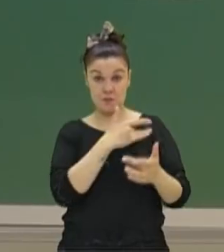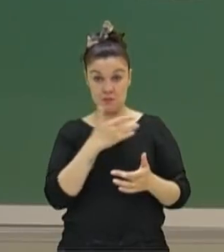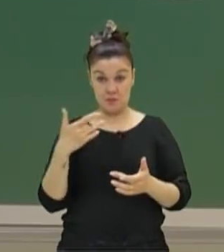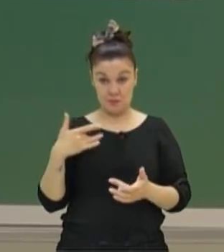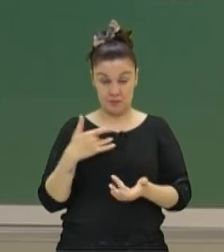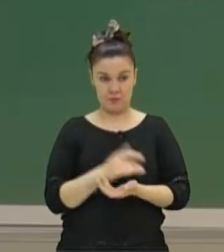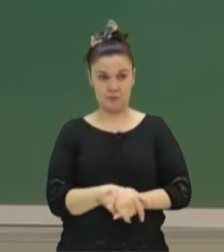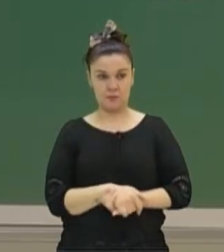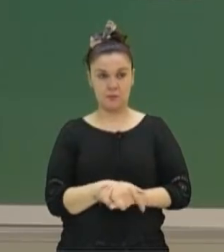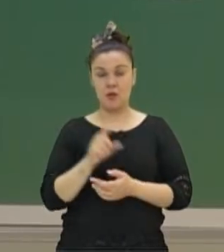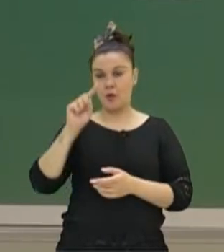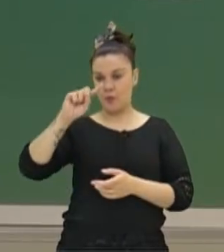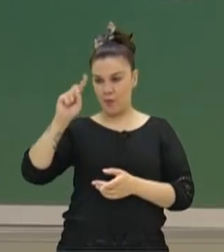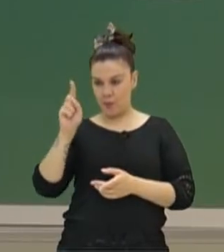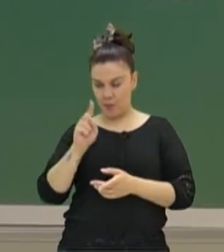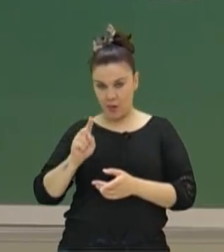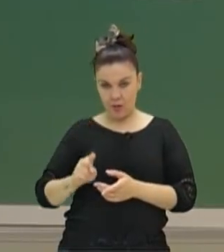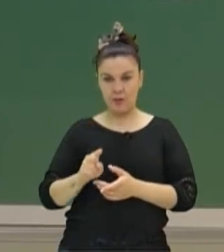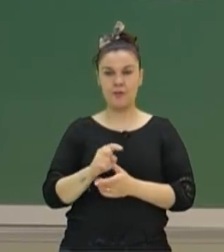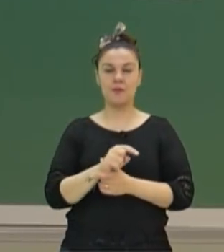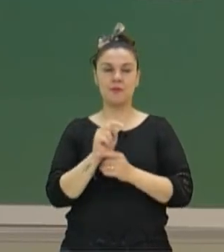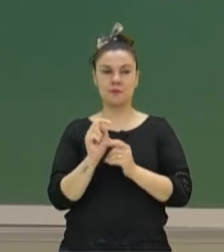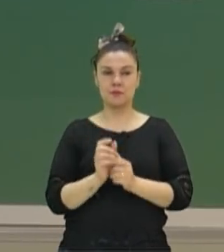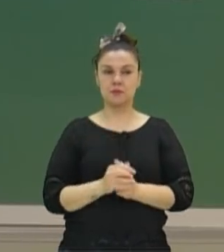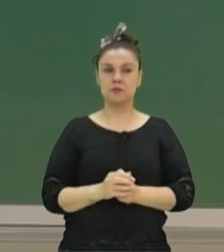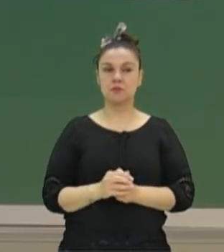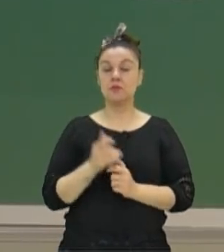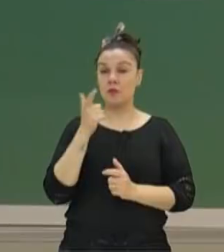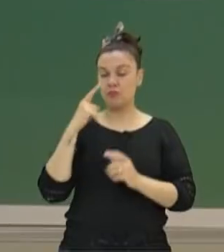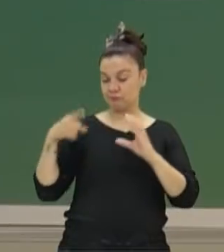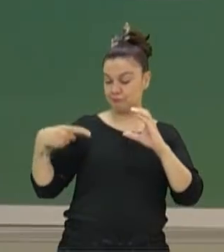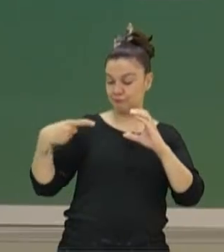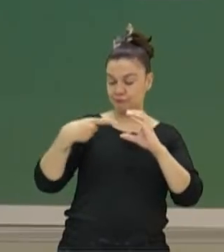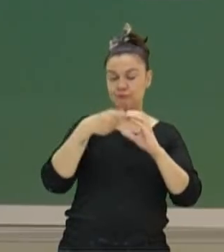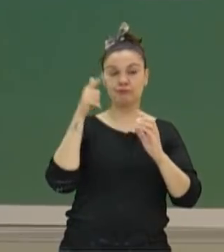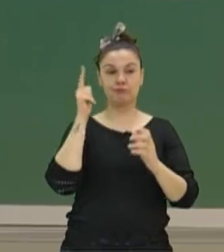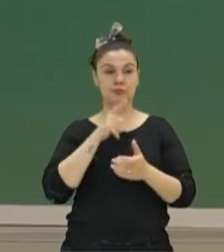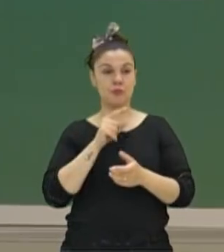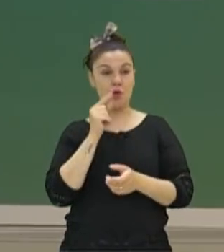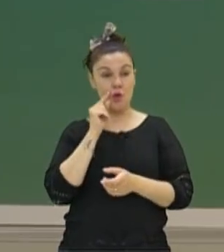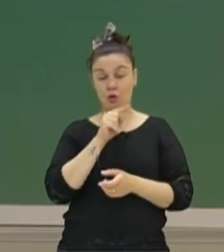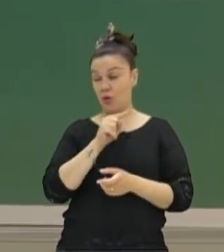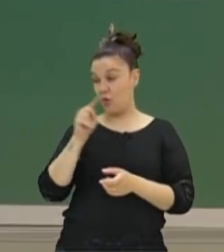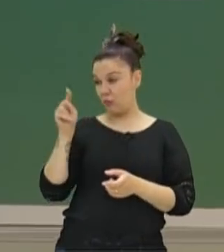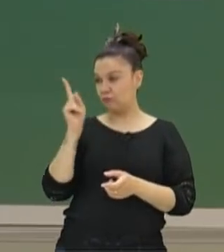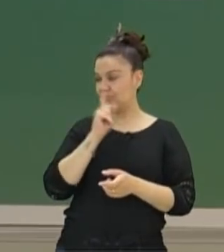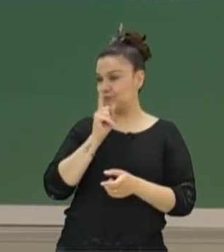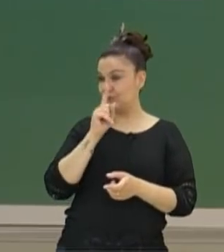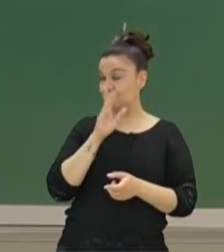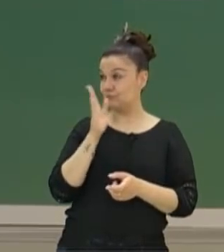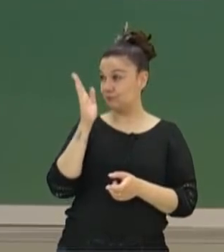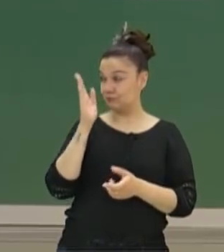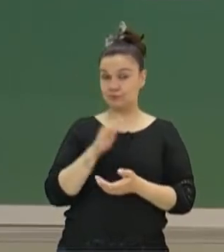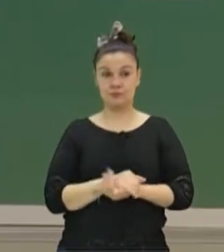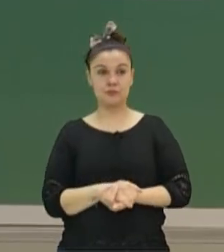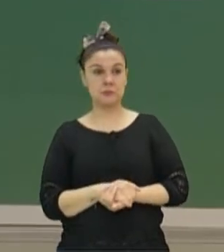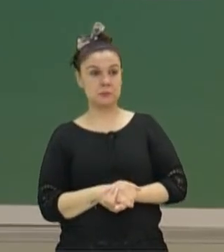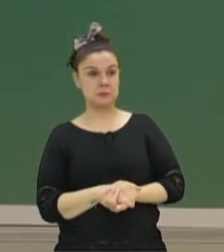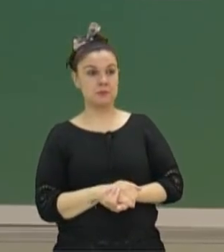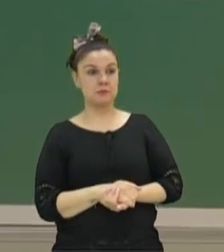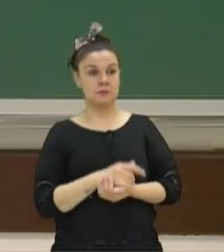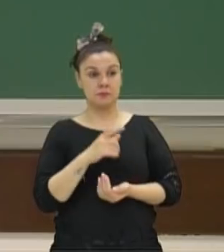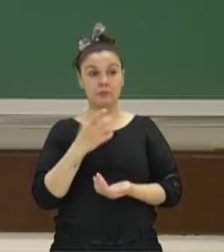normal, com a caudinha, né, o flagelo, que vai conseguir se deslocar bem. Olha só alguns defeituosos, né, alguns que